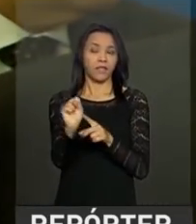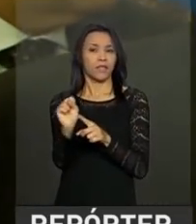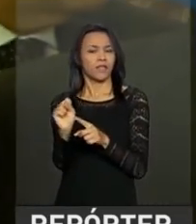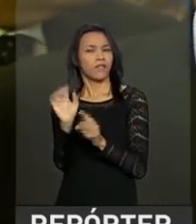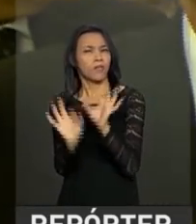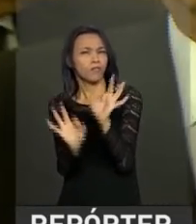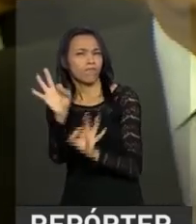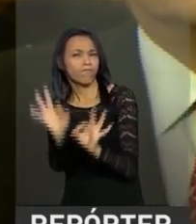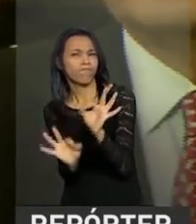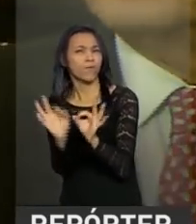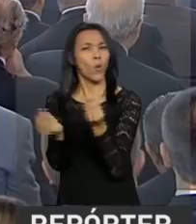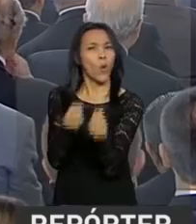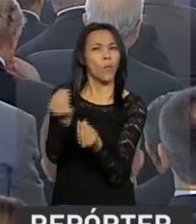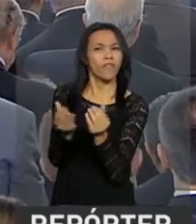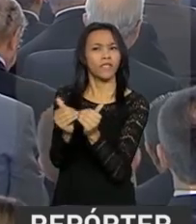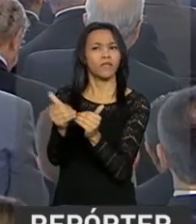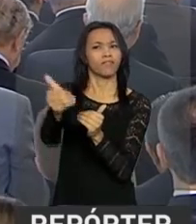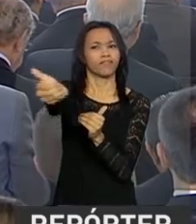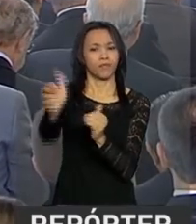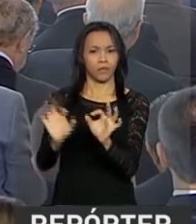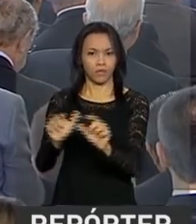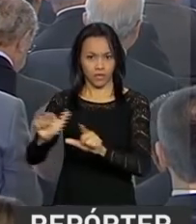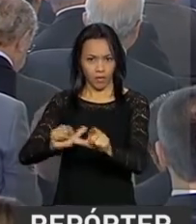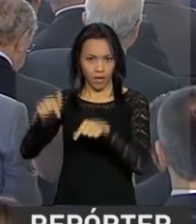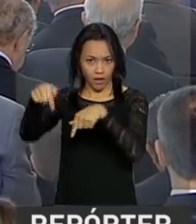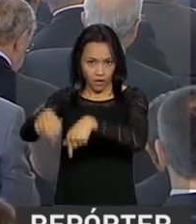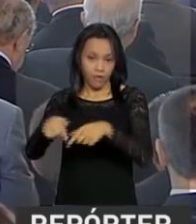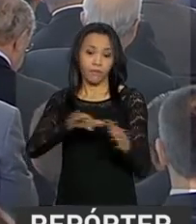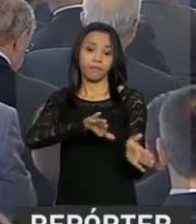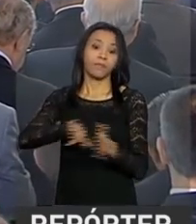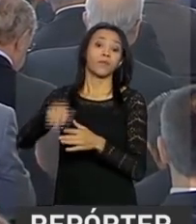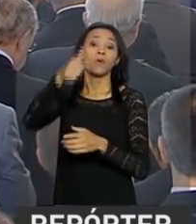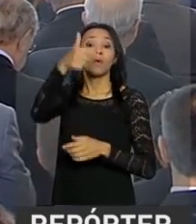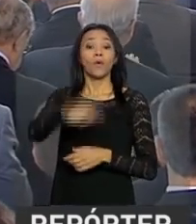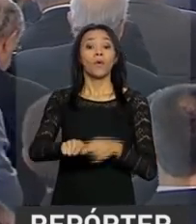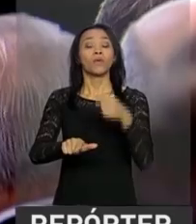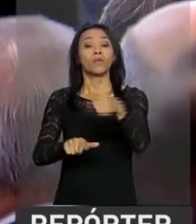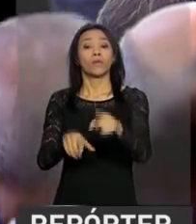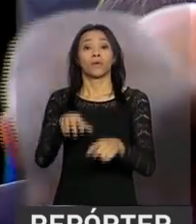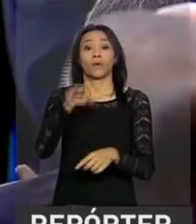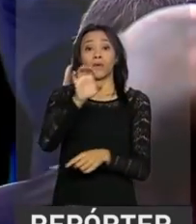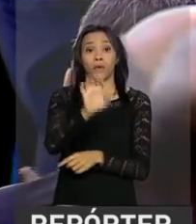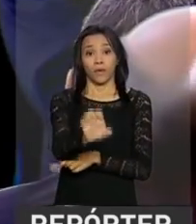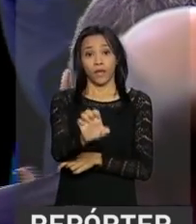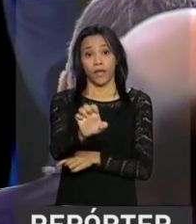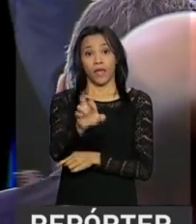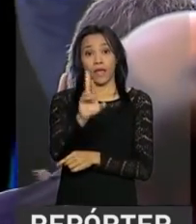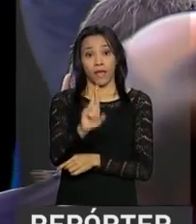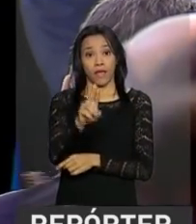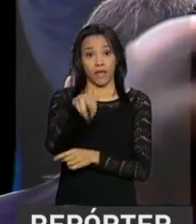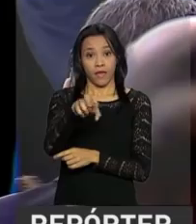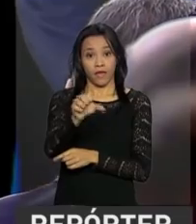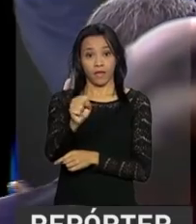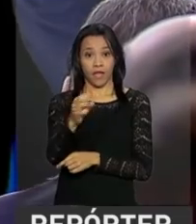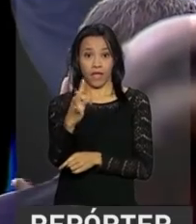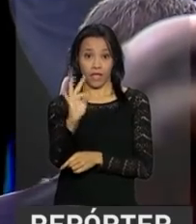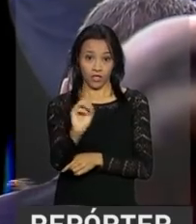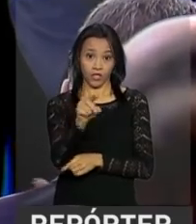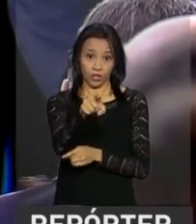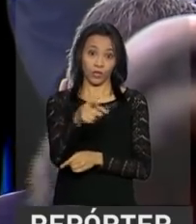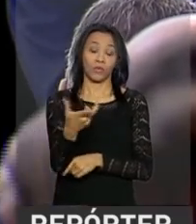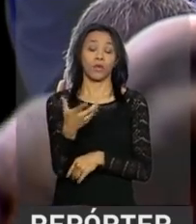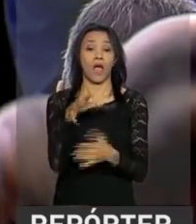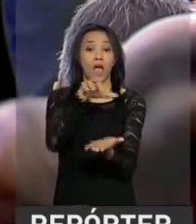para frente como será a atuação do banco. O economista e administrador Ernesto Losardo assumiu a presidência do Instituto de Pesquisa